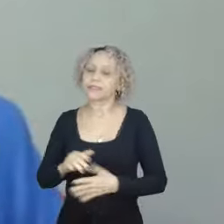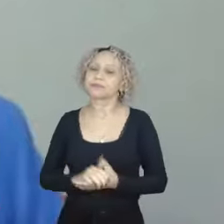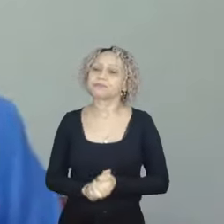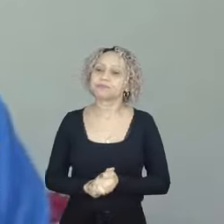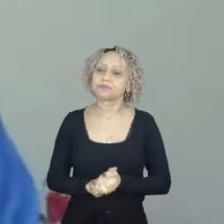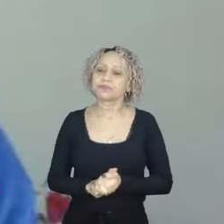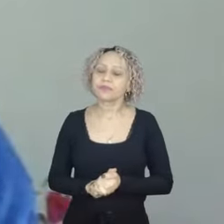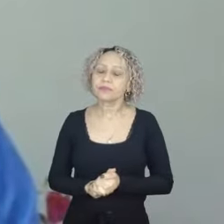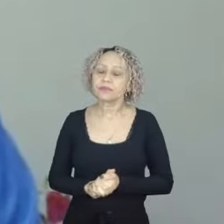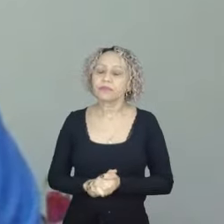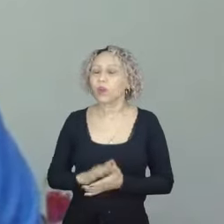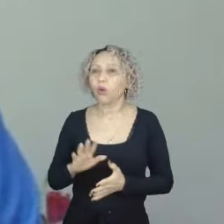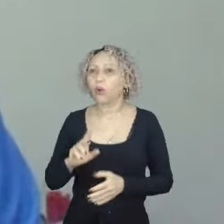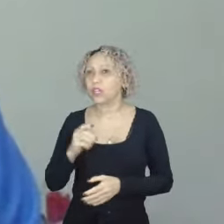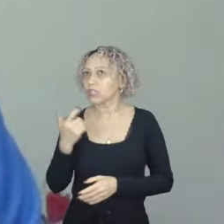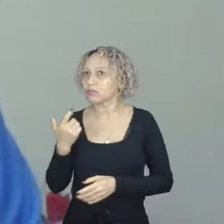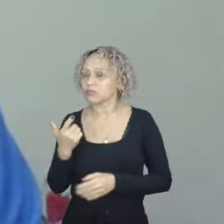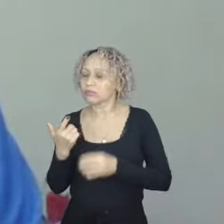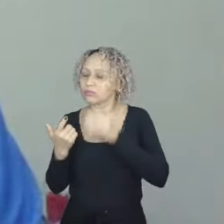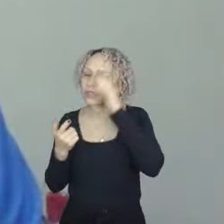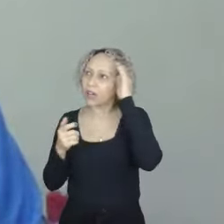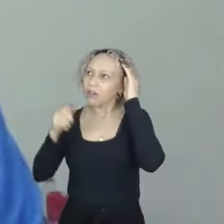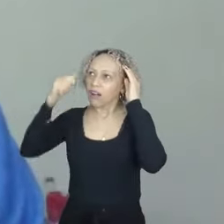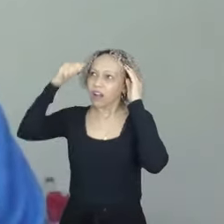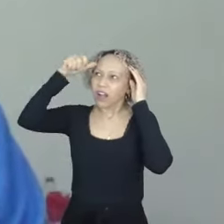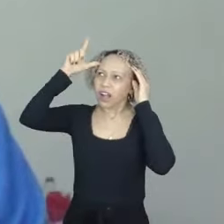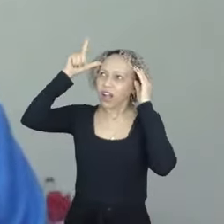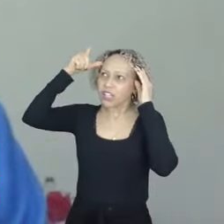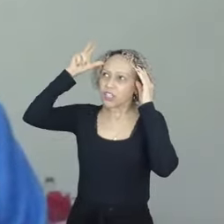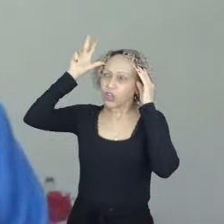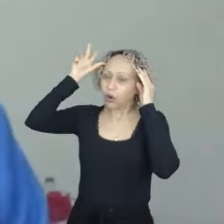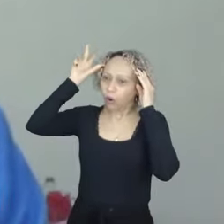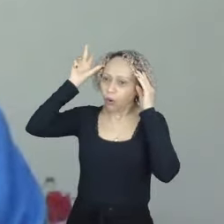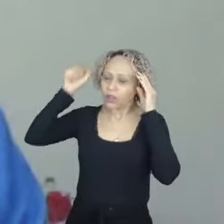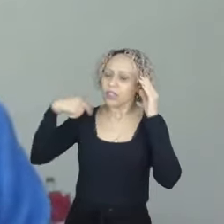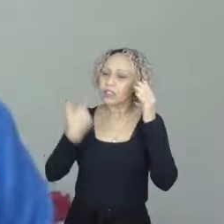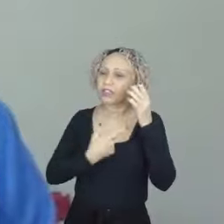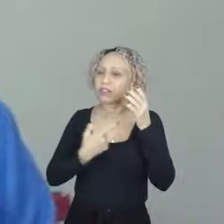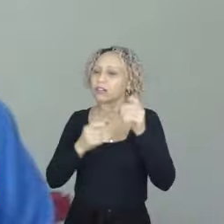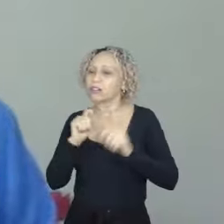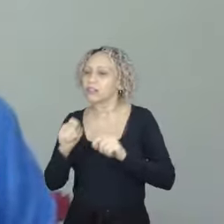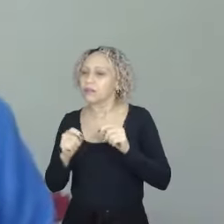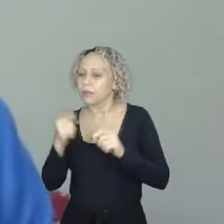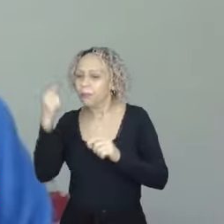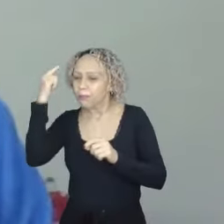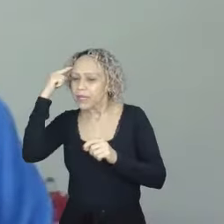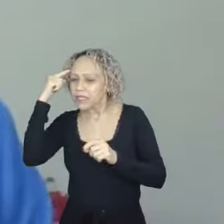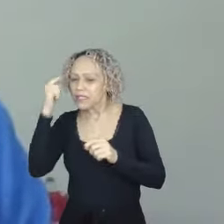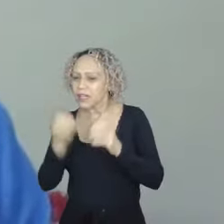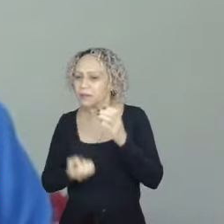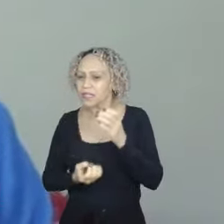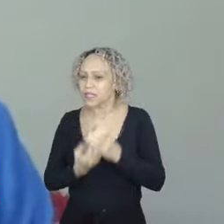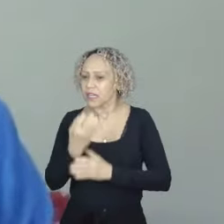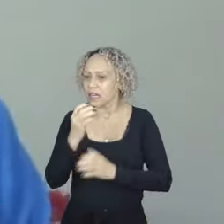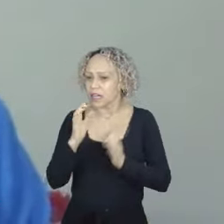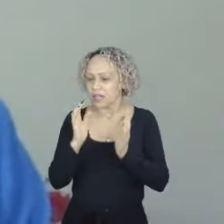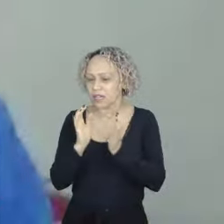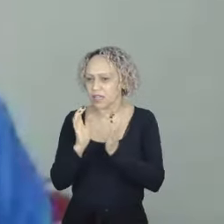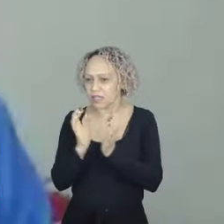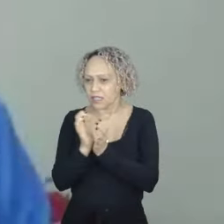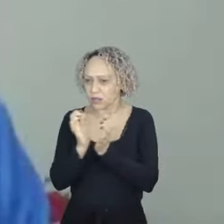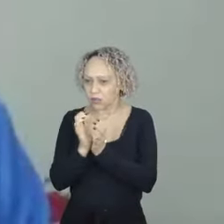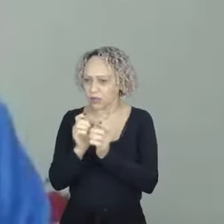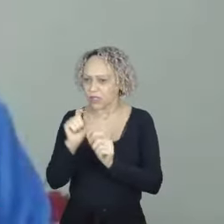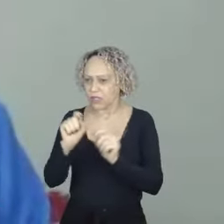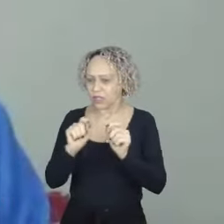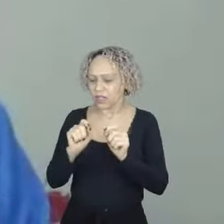anteontem. Então, a nossa ideia é de criar essa comissão dialogando com as